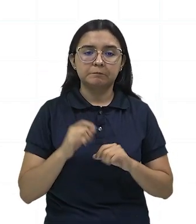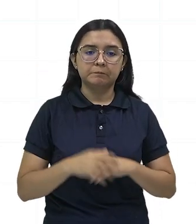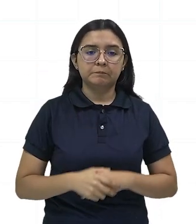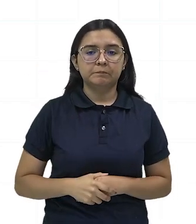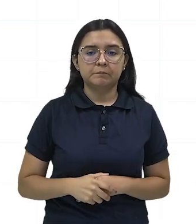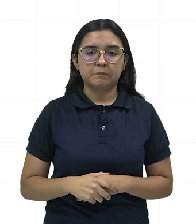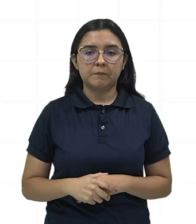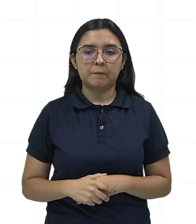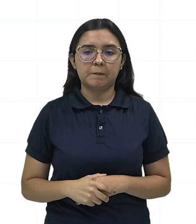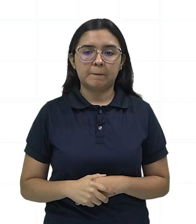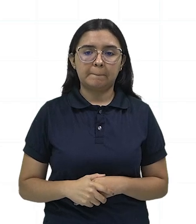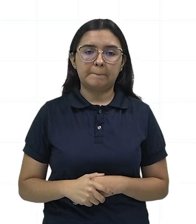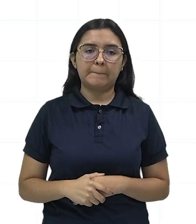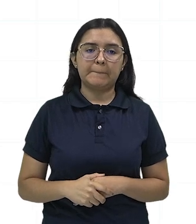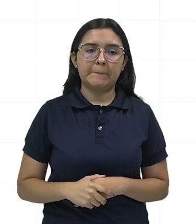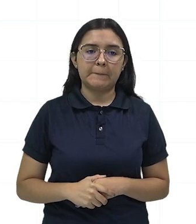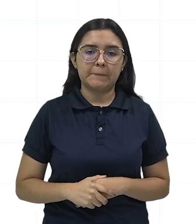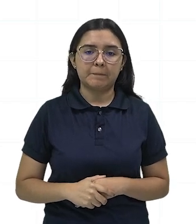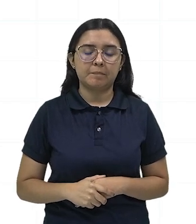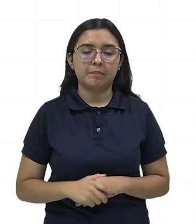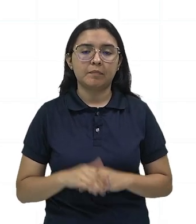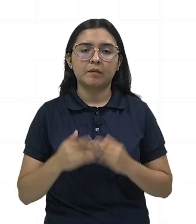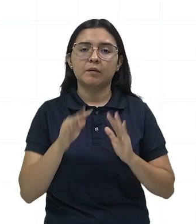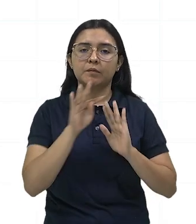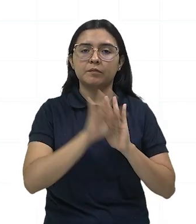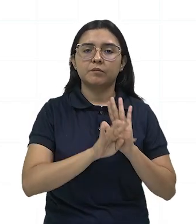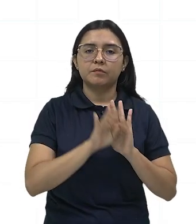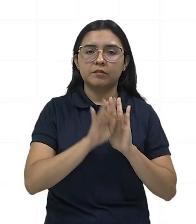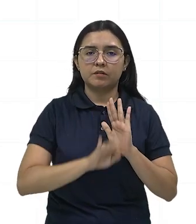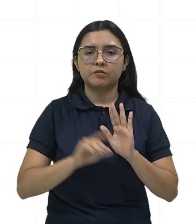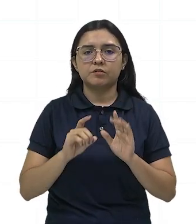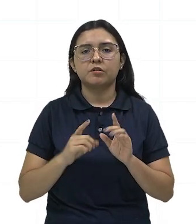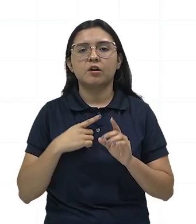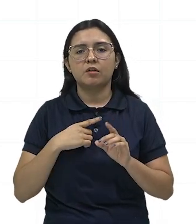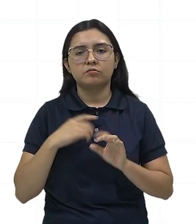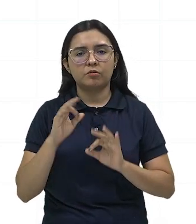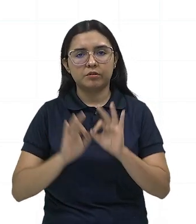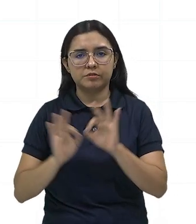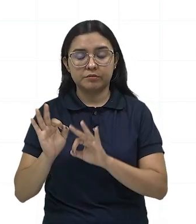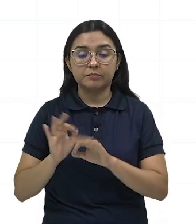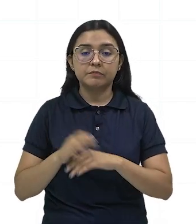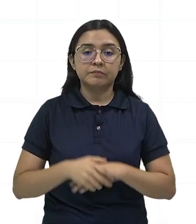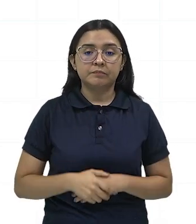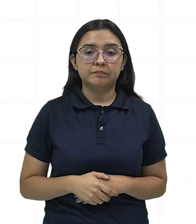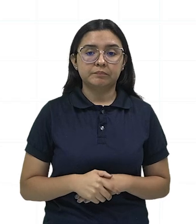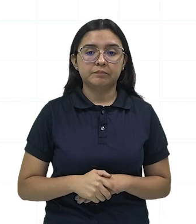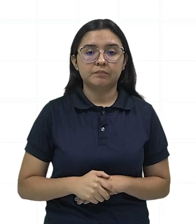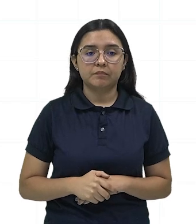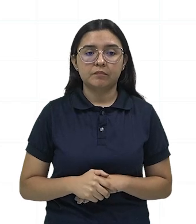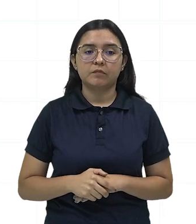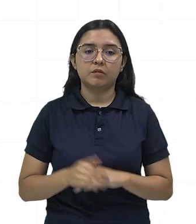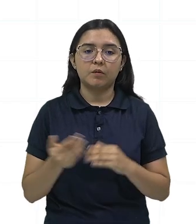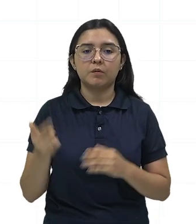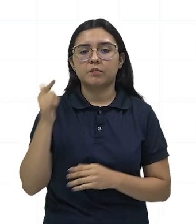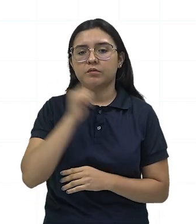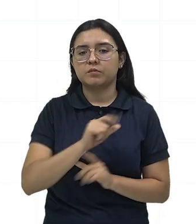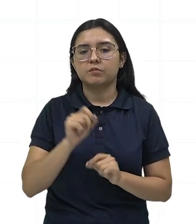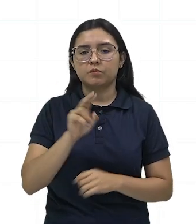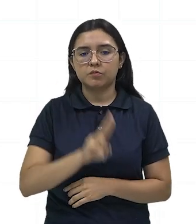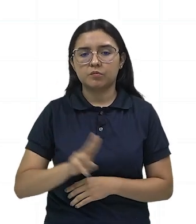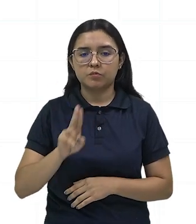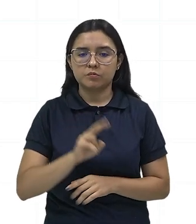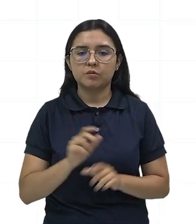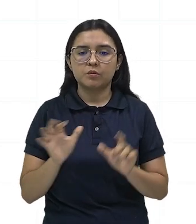outra. Uma progressão natural para que seu texto se torne dinâmico, orgânico. Isso é alcançado através do uso